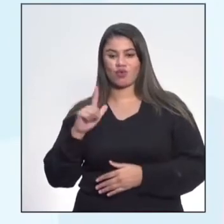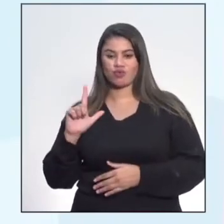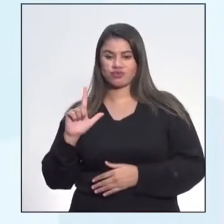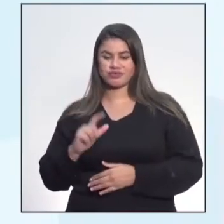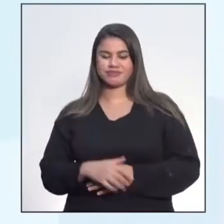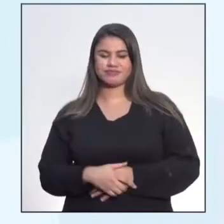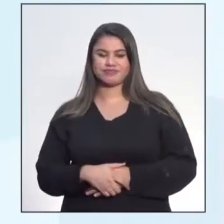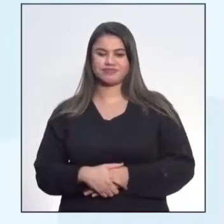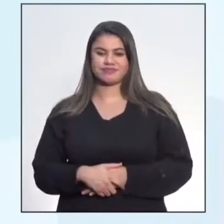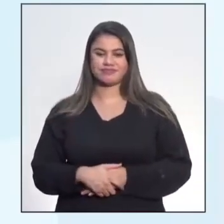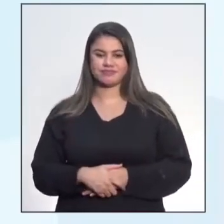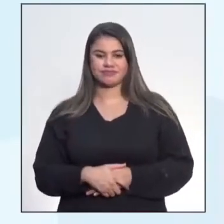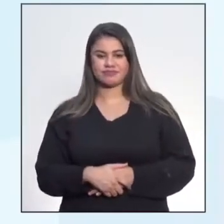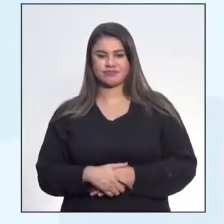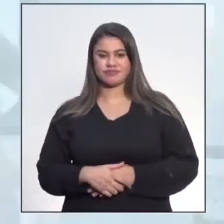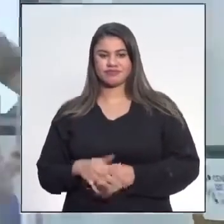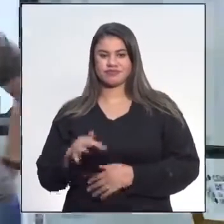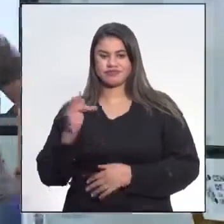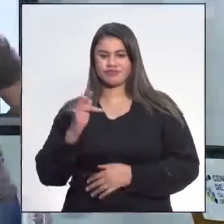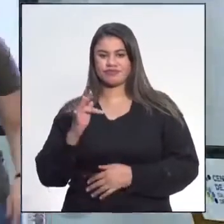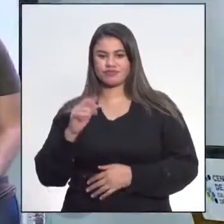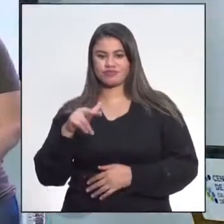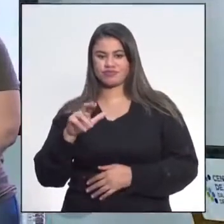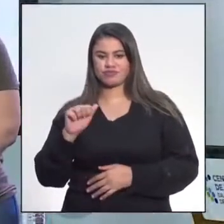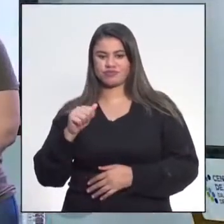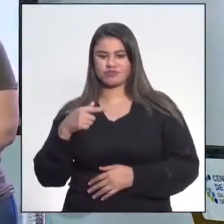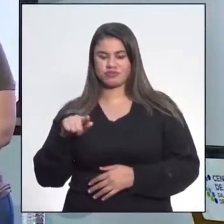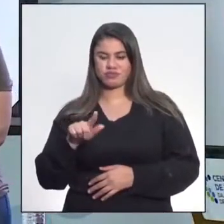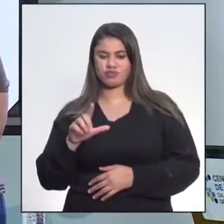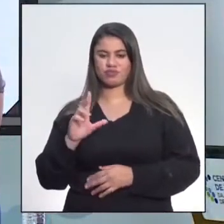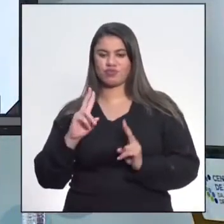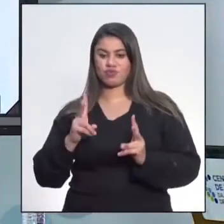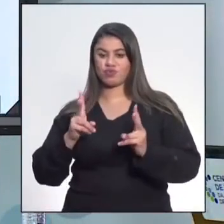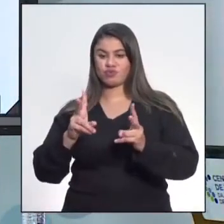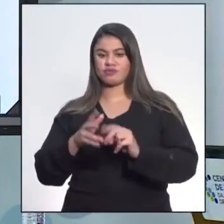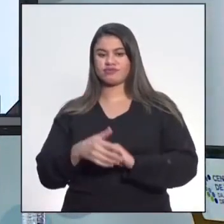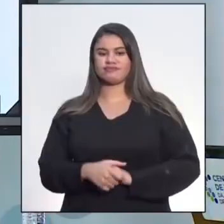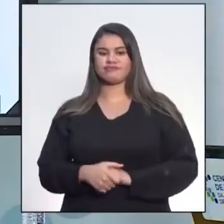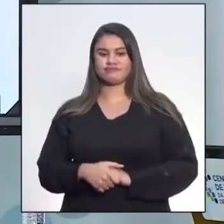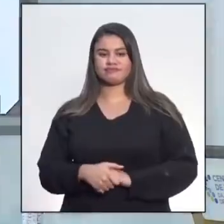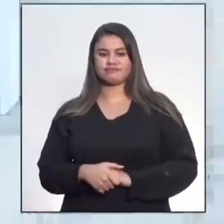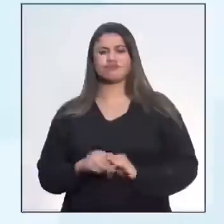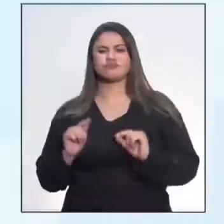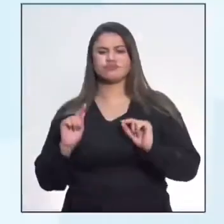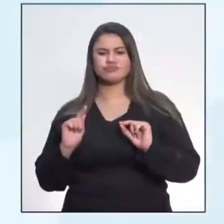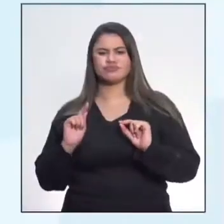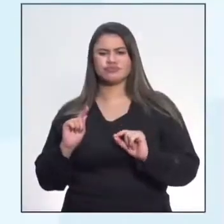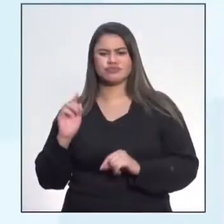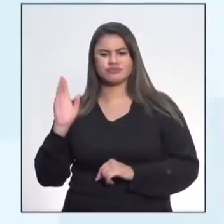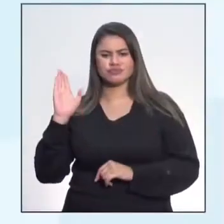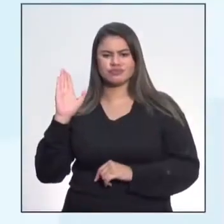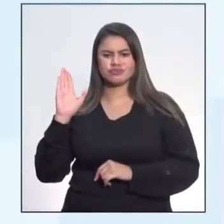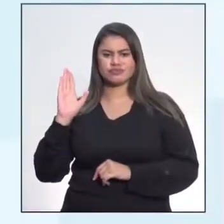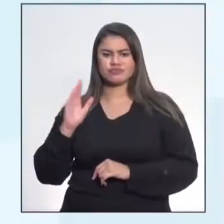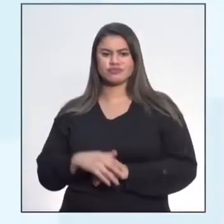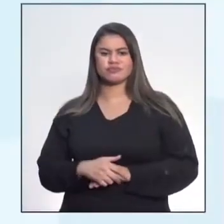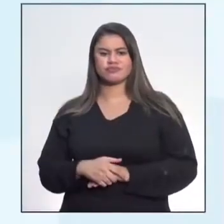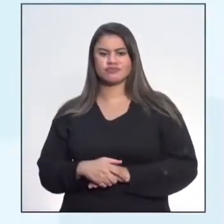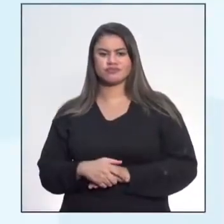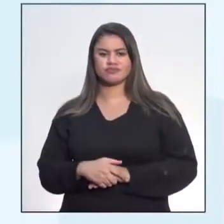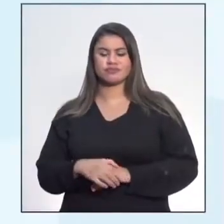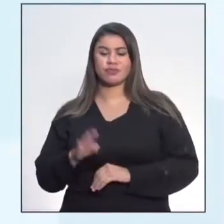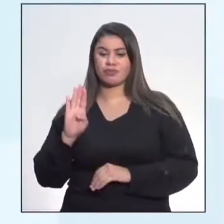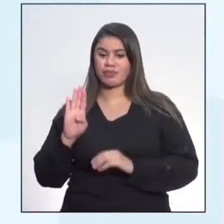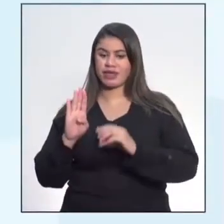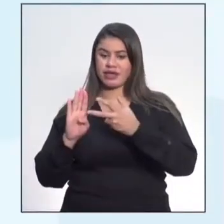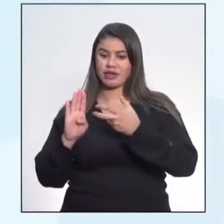aula. Vamos lá. Função constante. Próximo slide, por favor. Bom, o que é a função constante? Dessa vez, em vez de zerar o